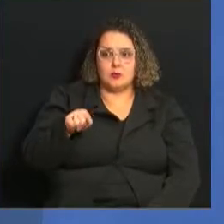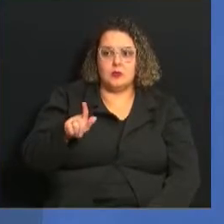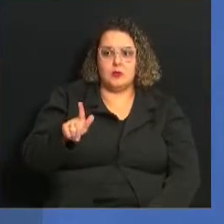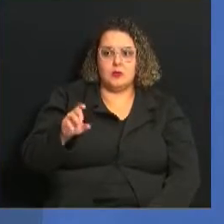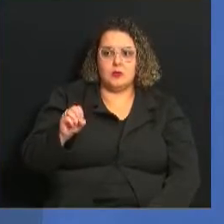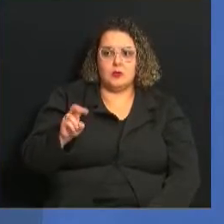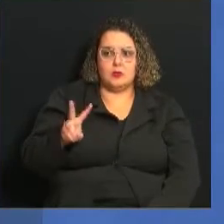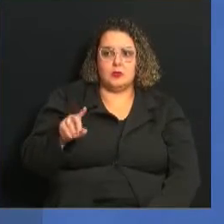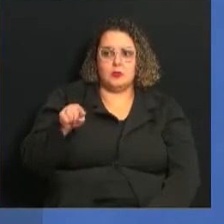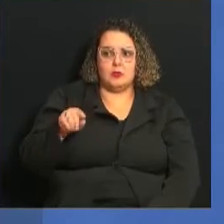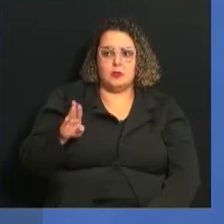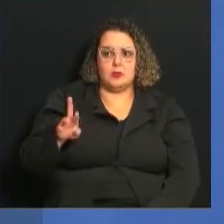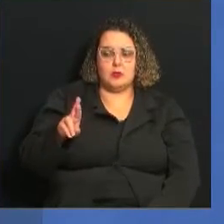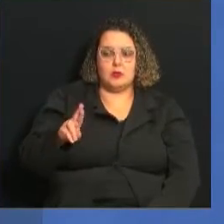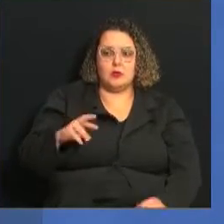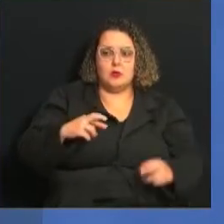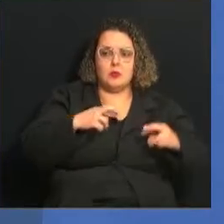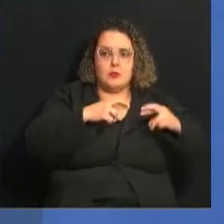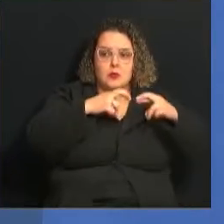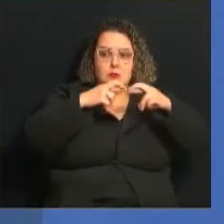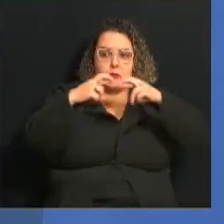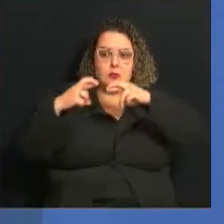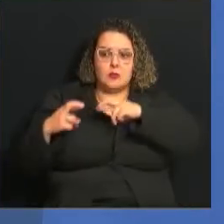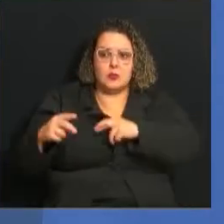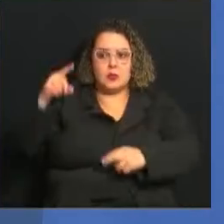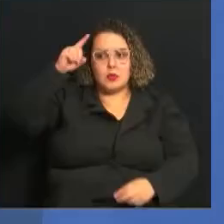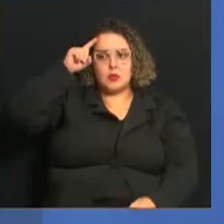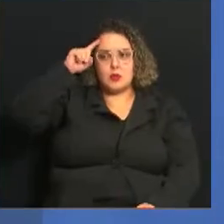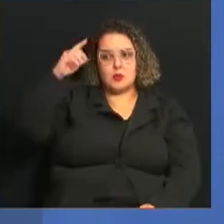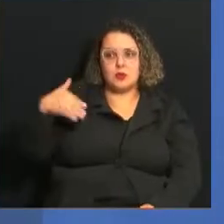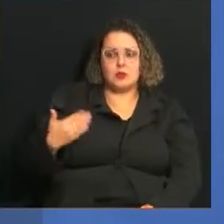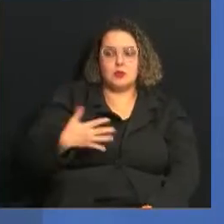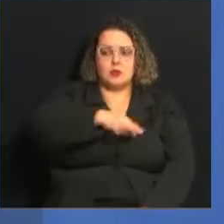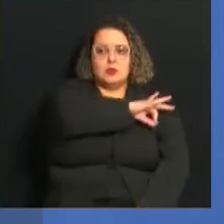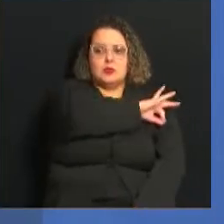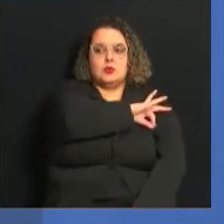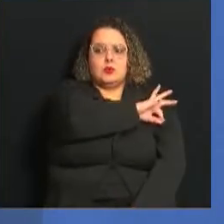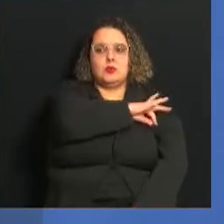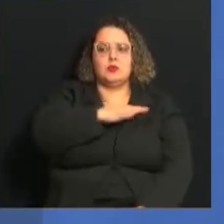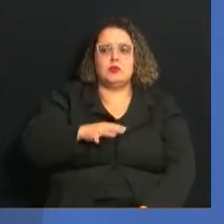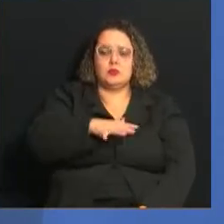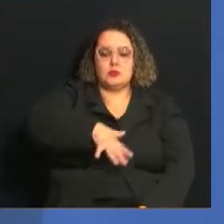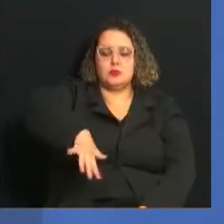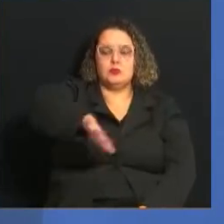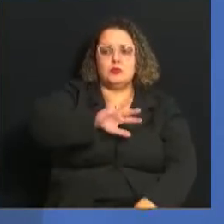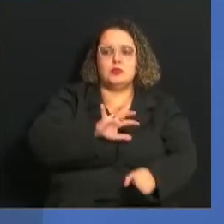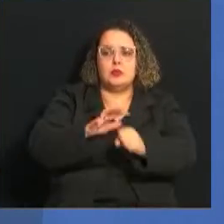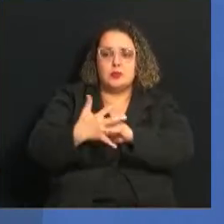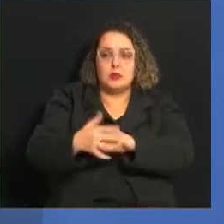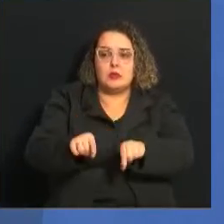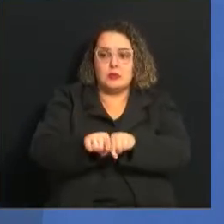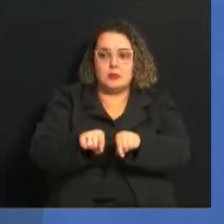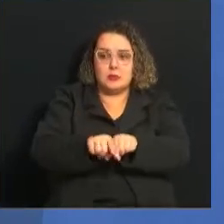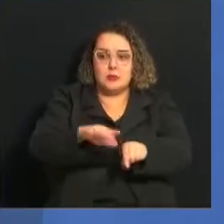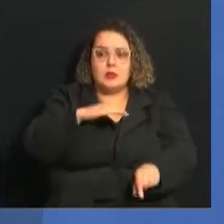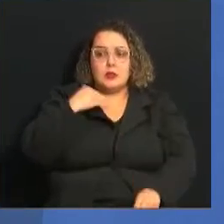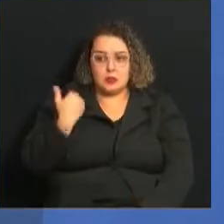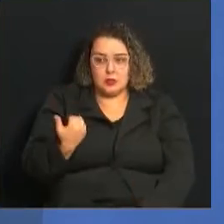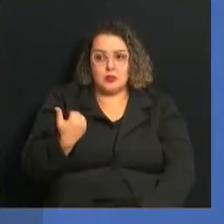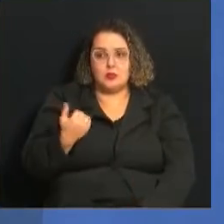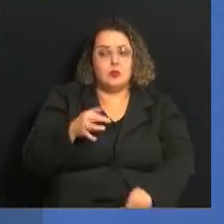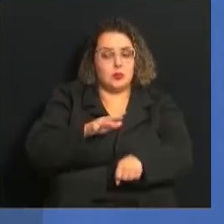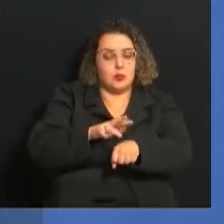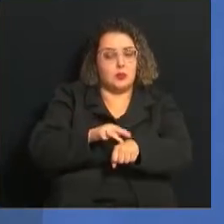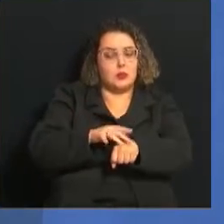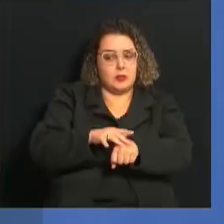covid19.campinas.sp.gov.br. É o monitoramento diário que a Prefeitura faz acerca dos casos de Covid e também dos óbitos devido à doença. A